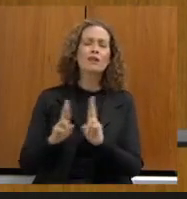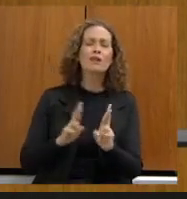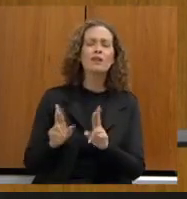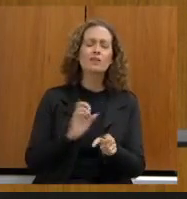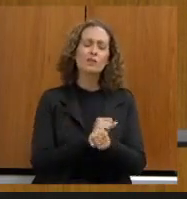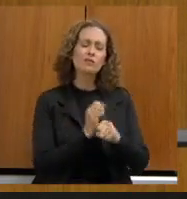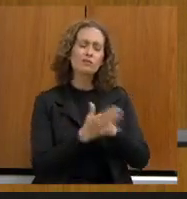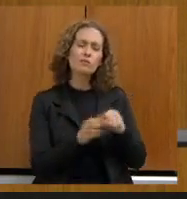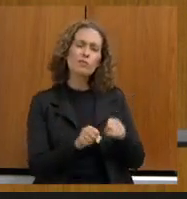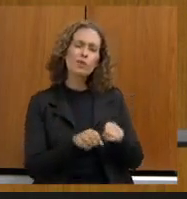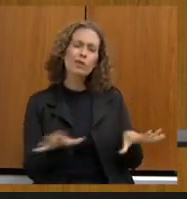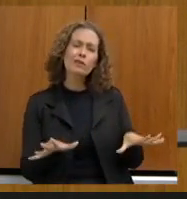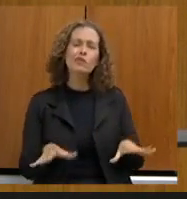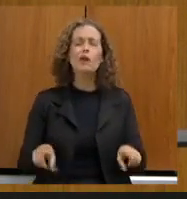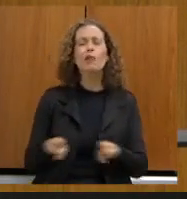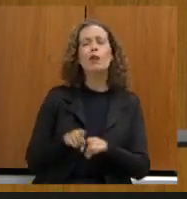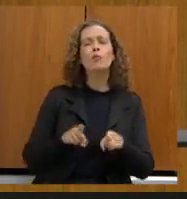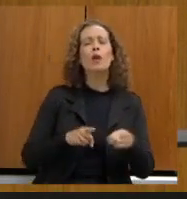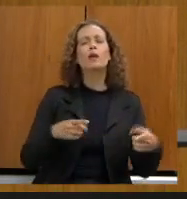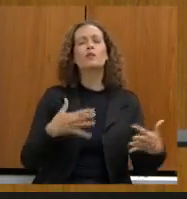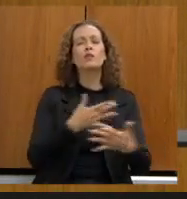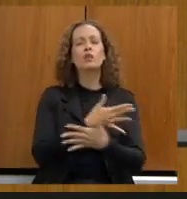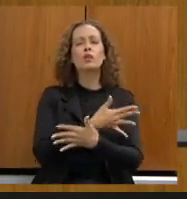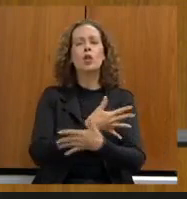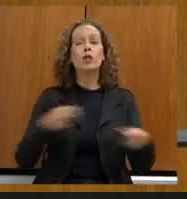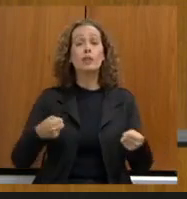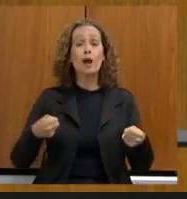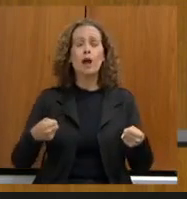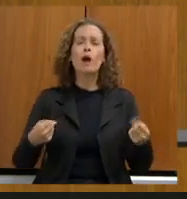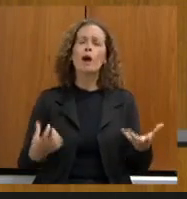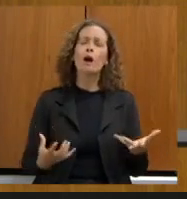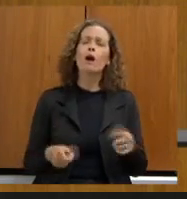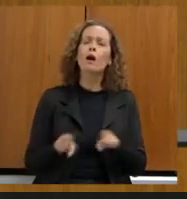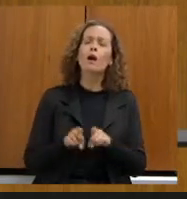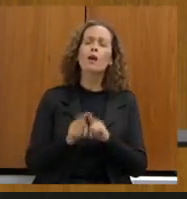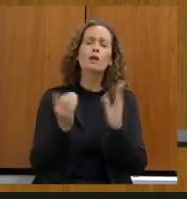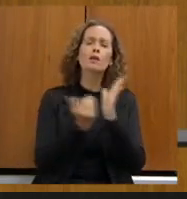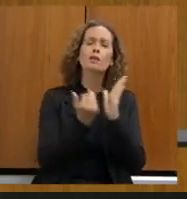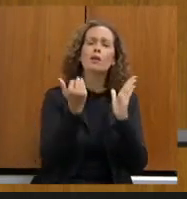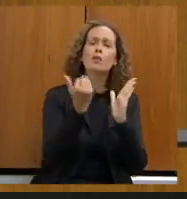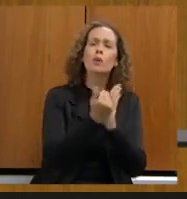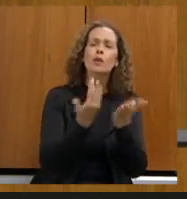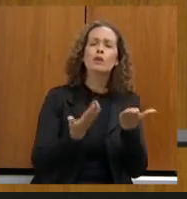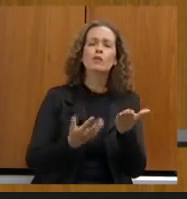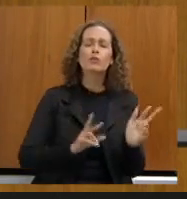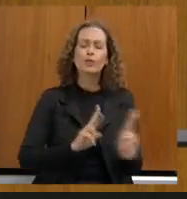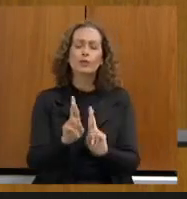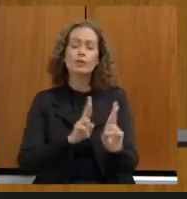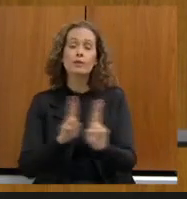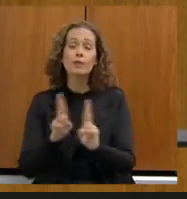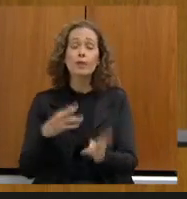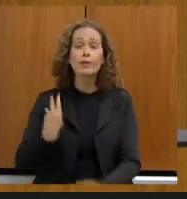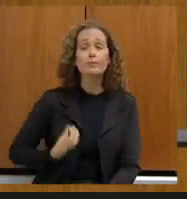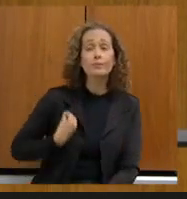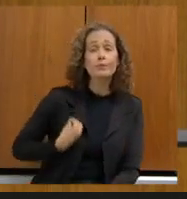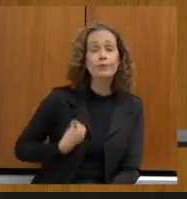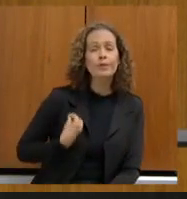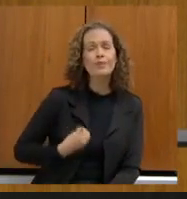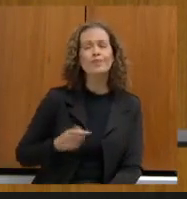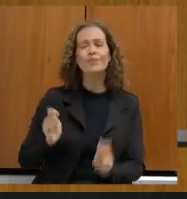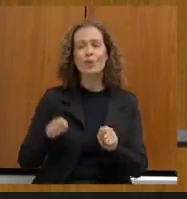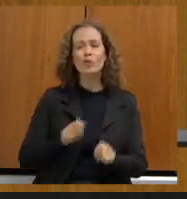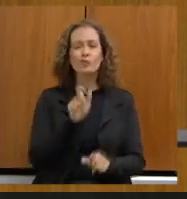pandemia essa política de lock Down é além de Esse aumento do convívio que por vezes pode levar pessoas